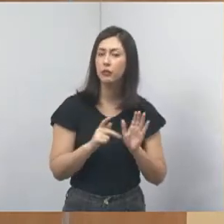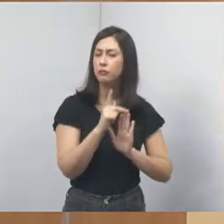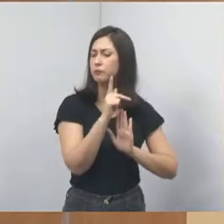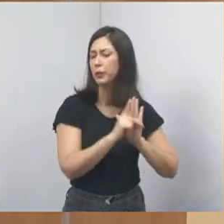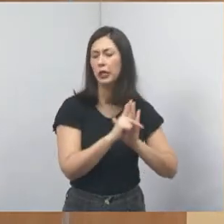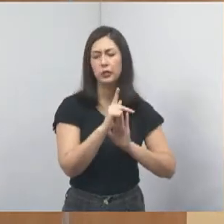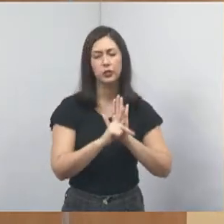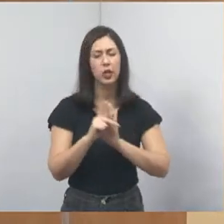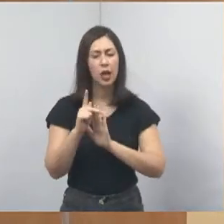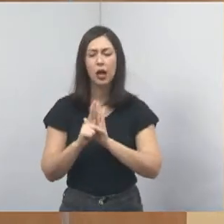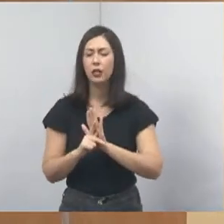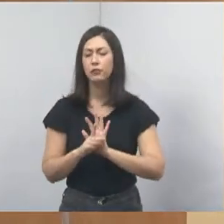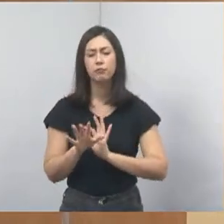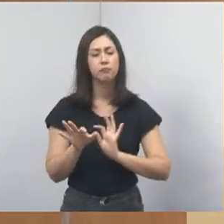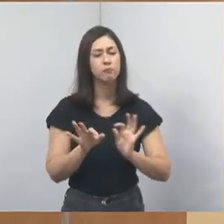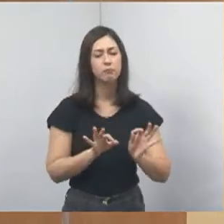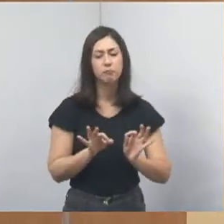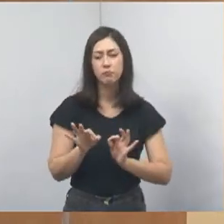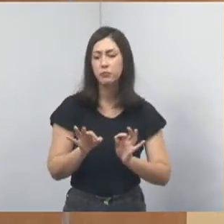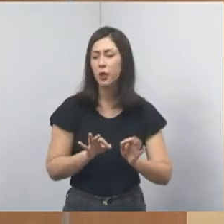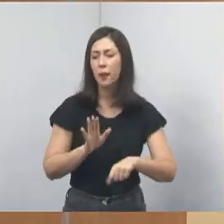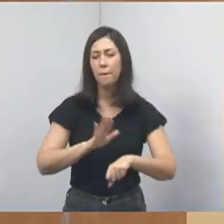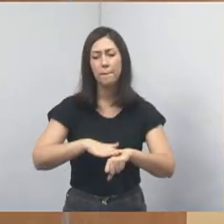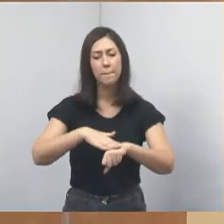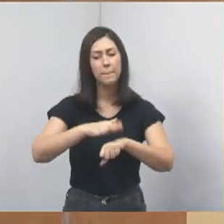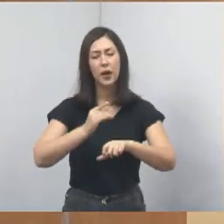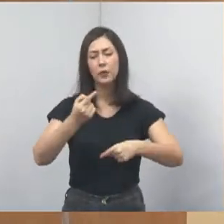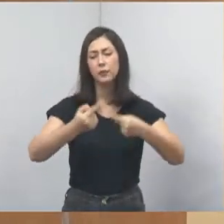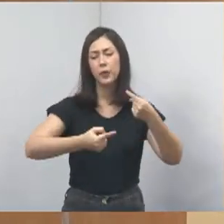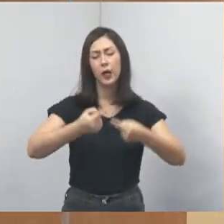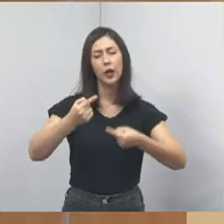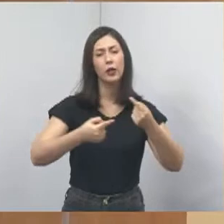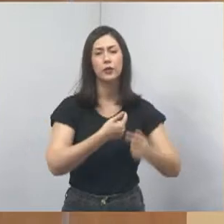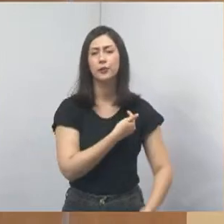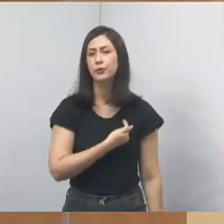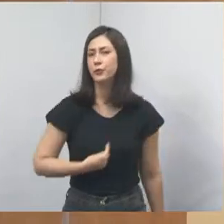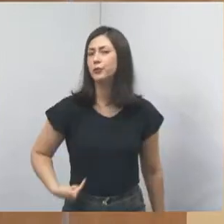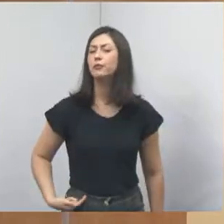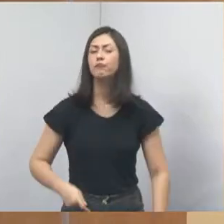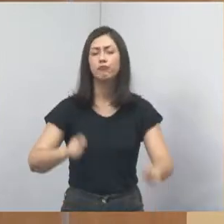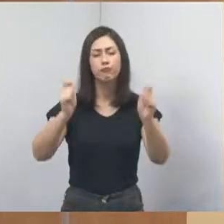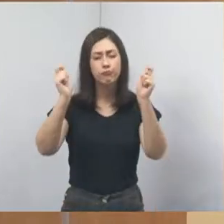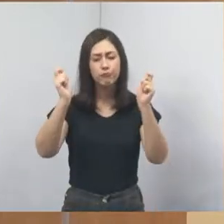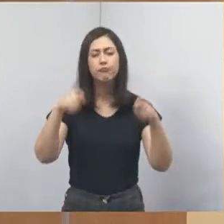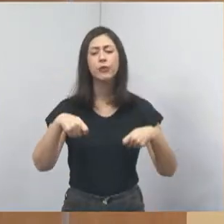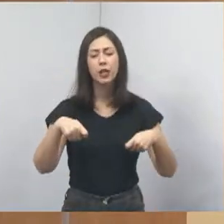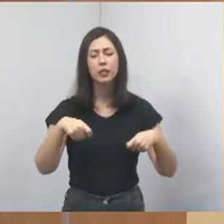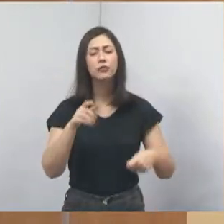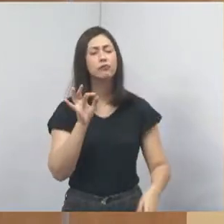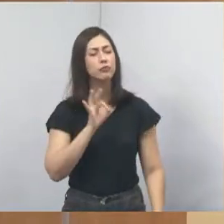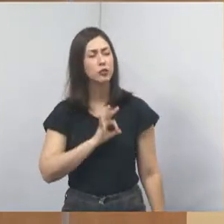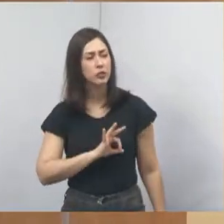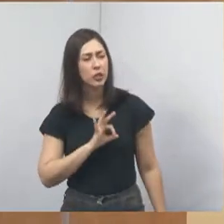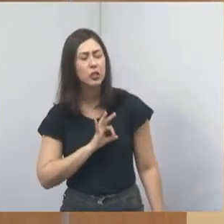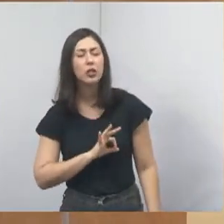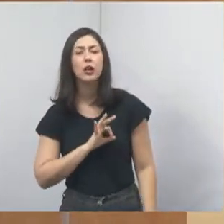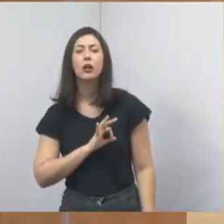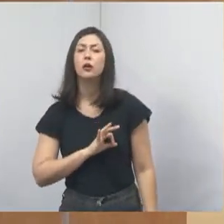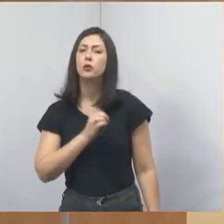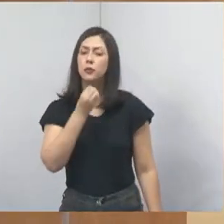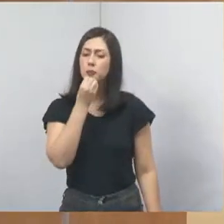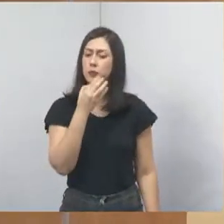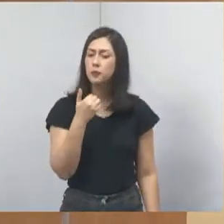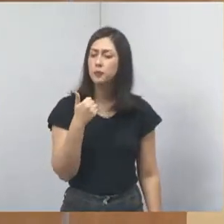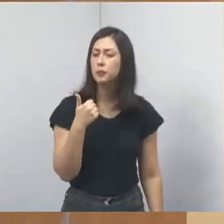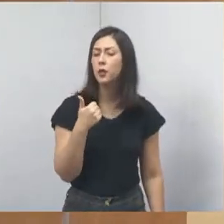projetos e tudo mais, implementar mais políticas públicas eficazes de renda mínima e